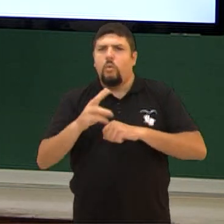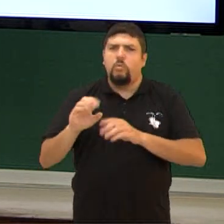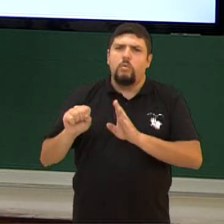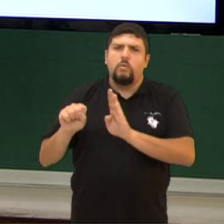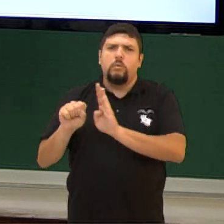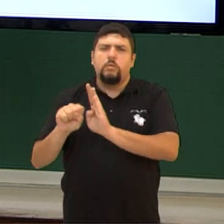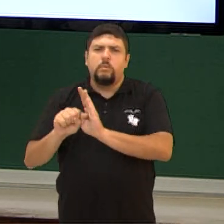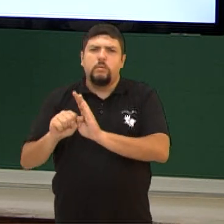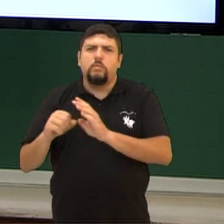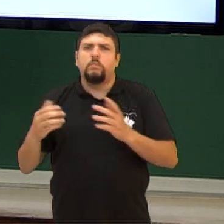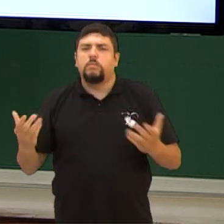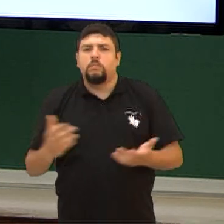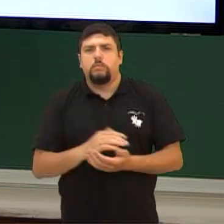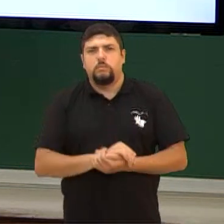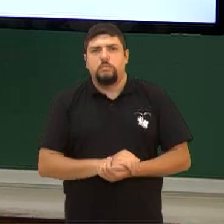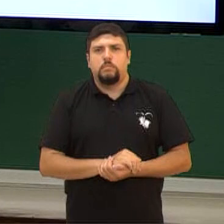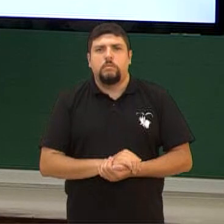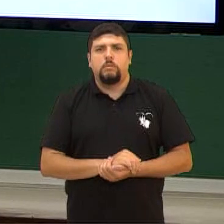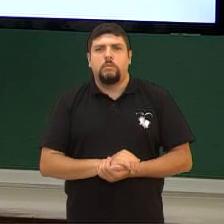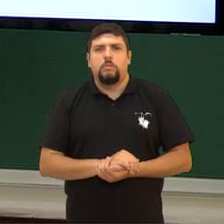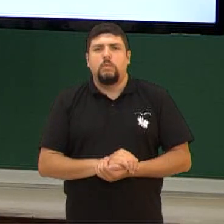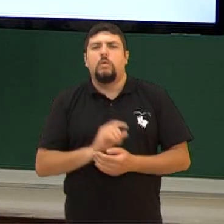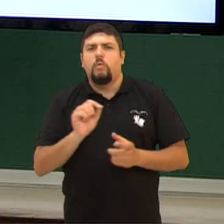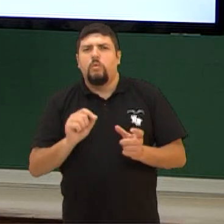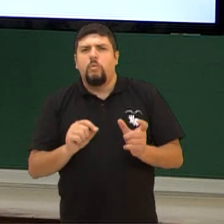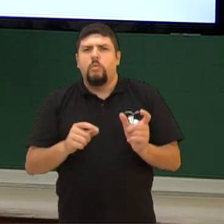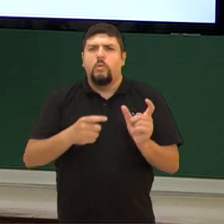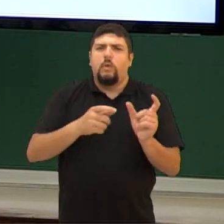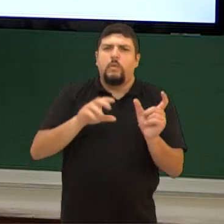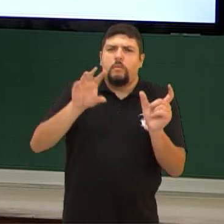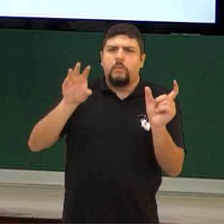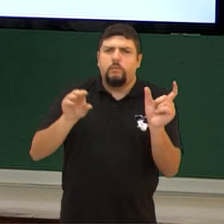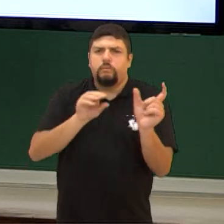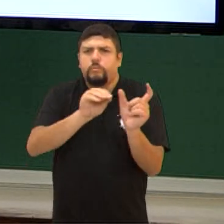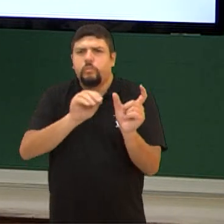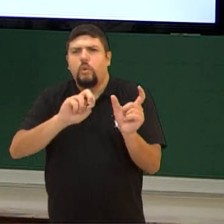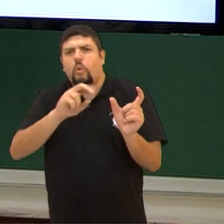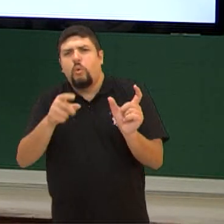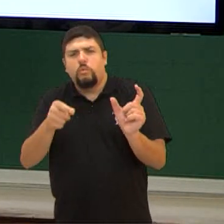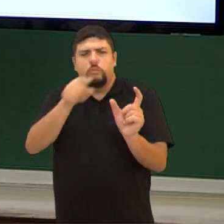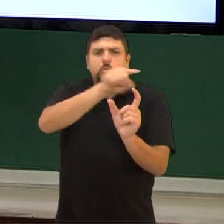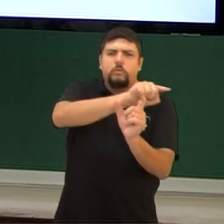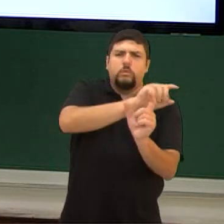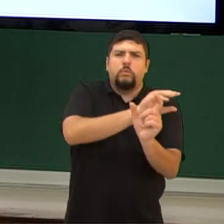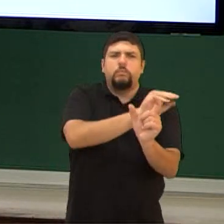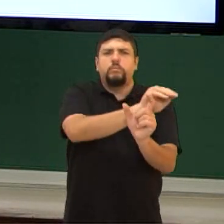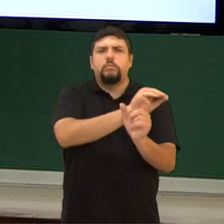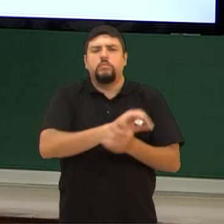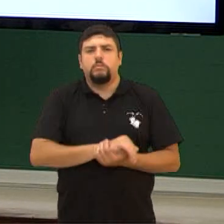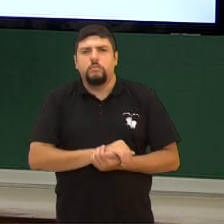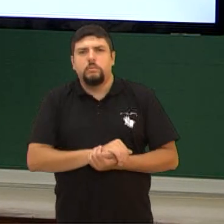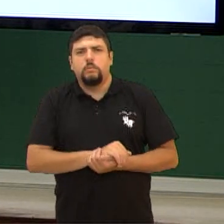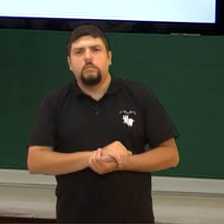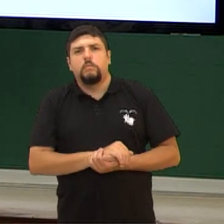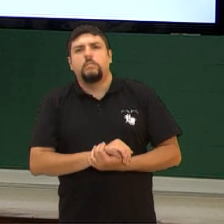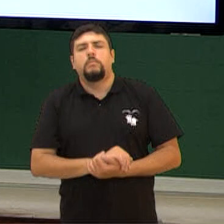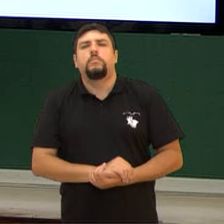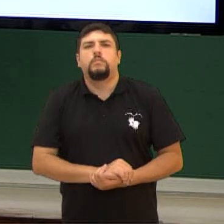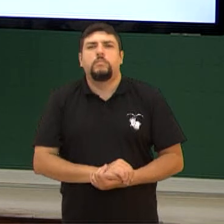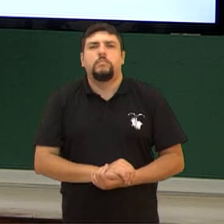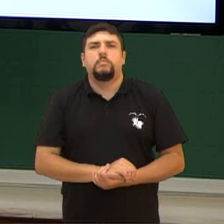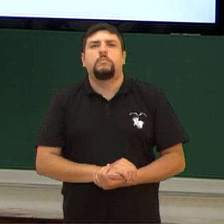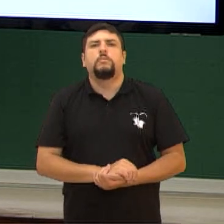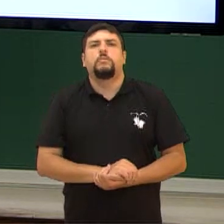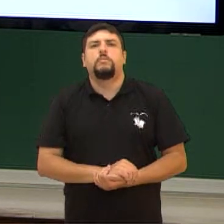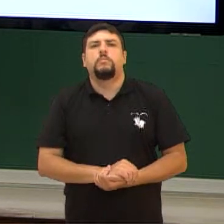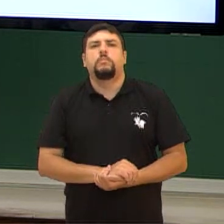tá? Elas são formadas por um prefixo ou por um sufixo? Letra B. In rebuild and